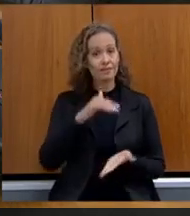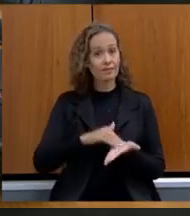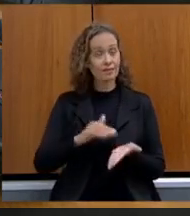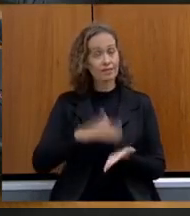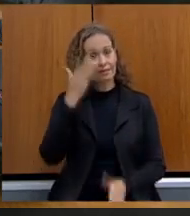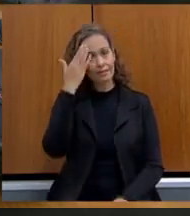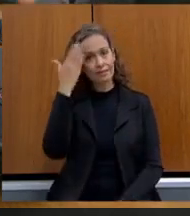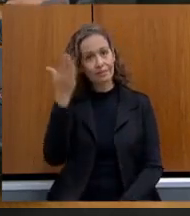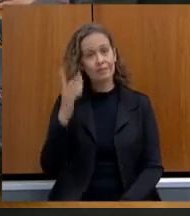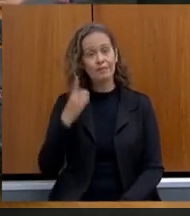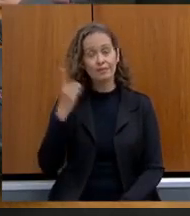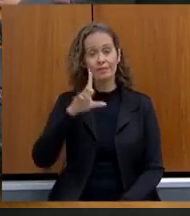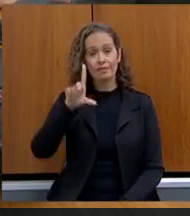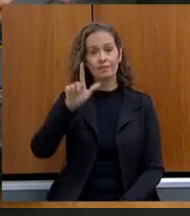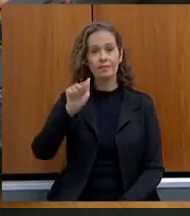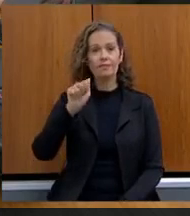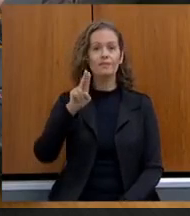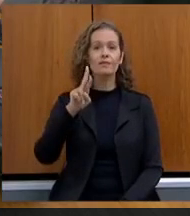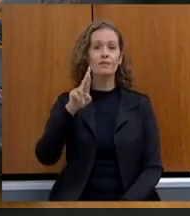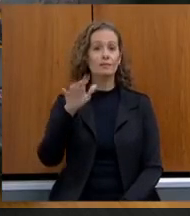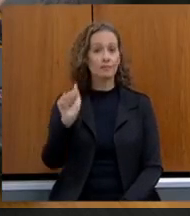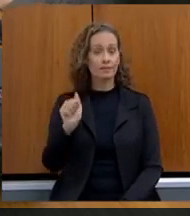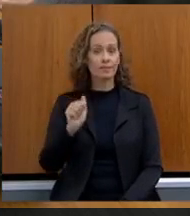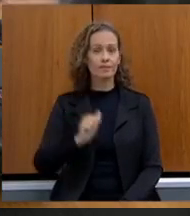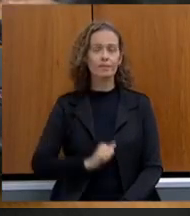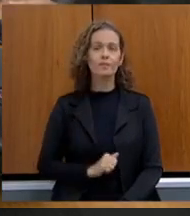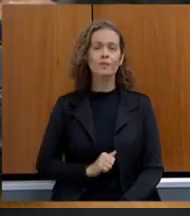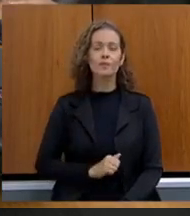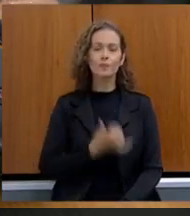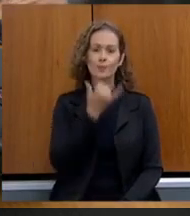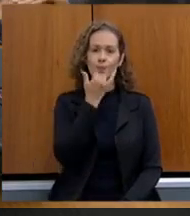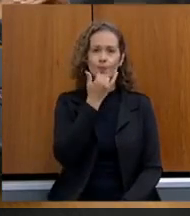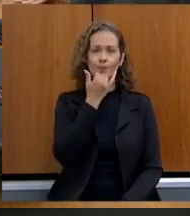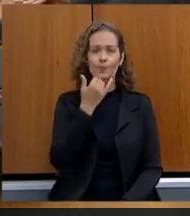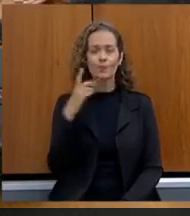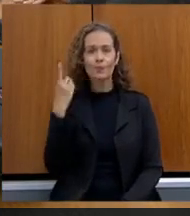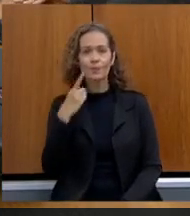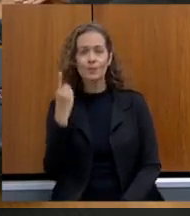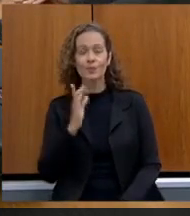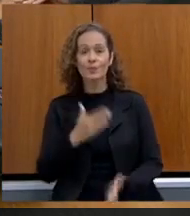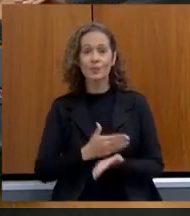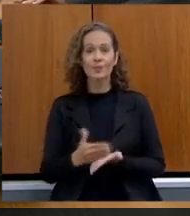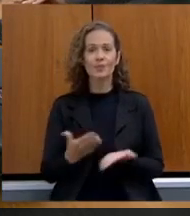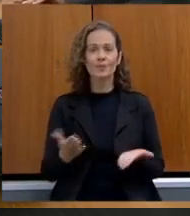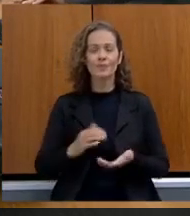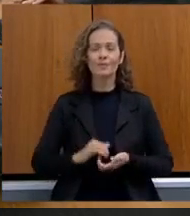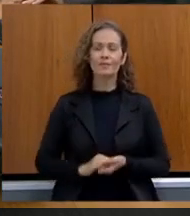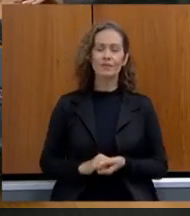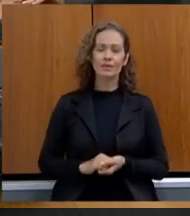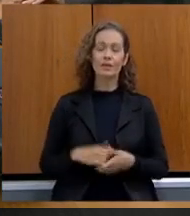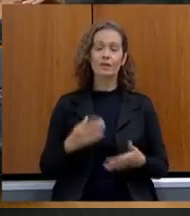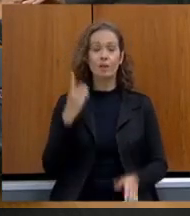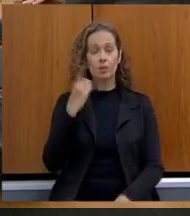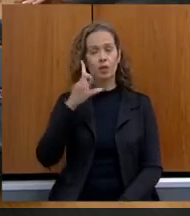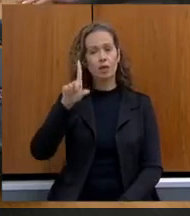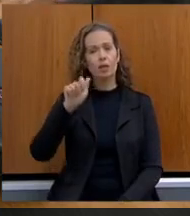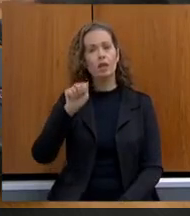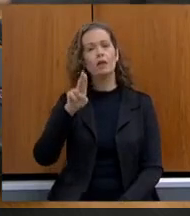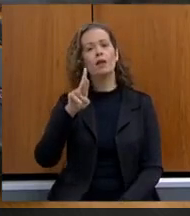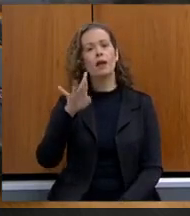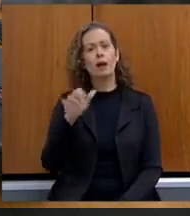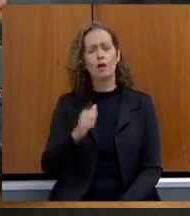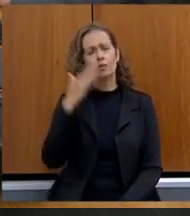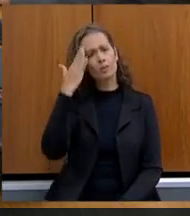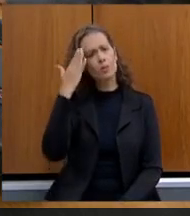Obrigado deputada Laura desculpa deputada Eu já fui começa a deputada Laura muito obrigada